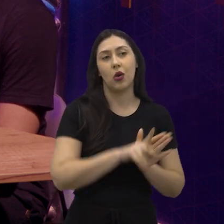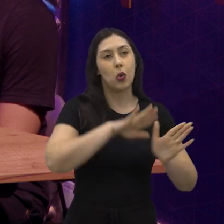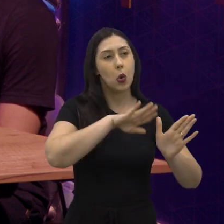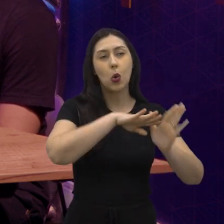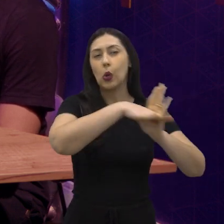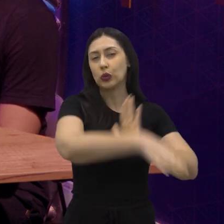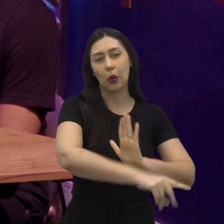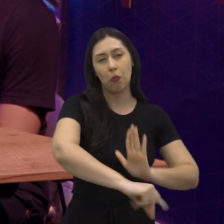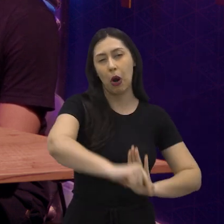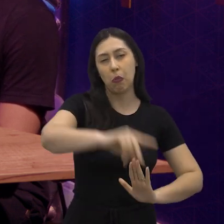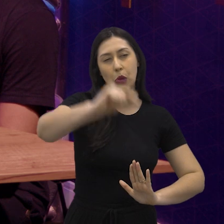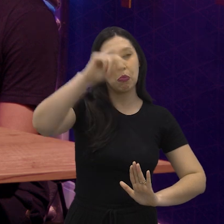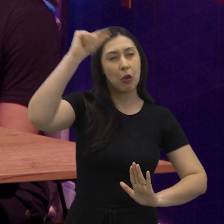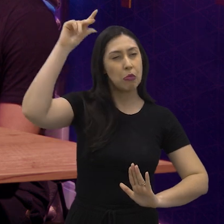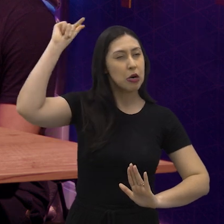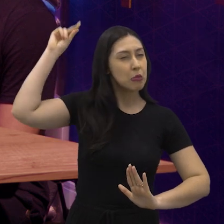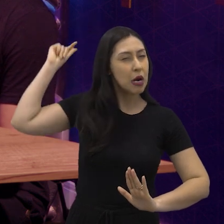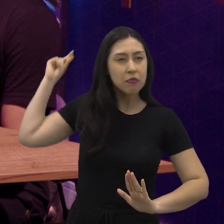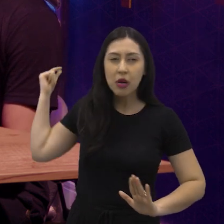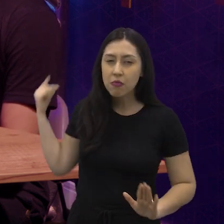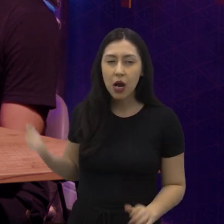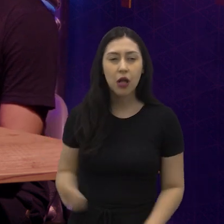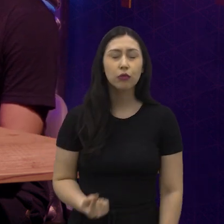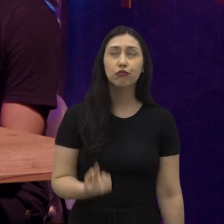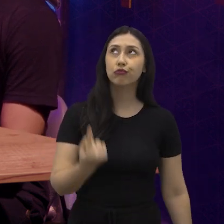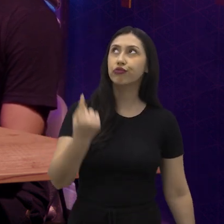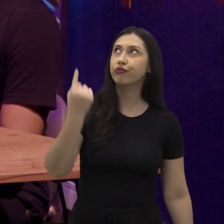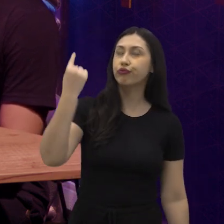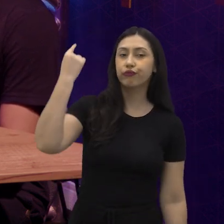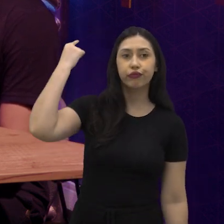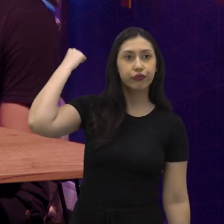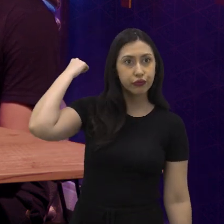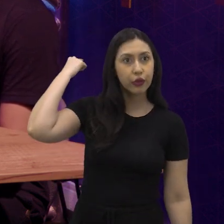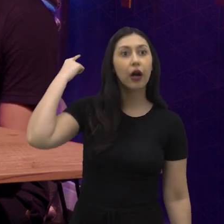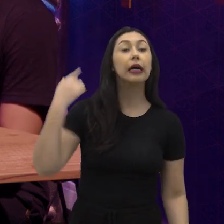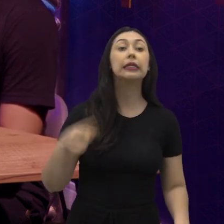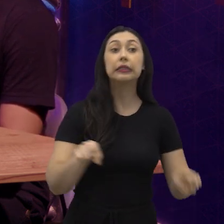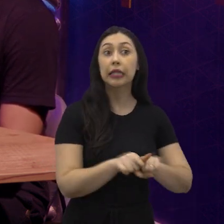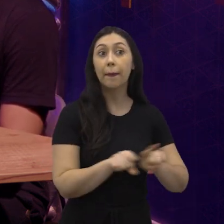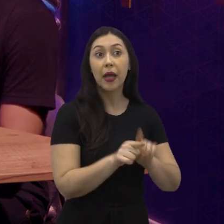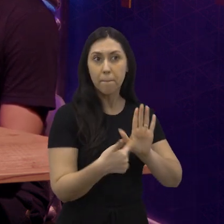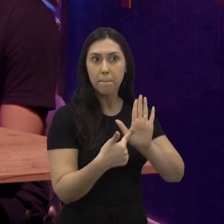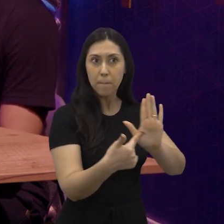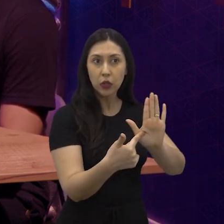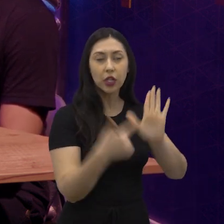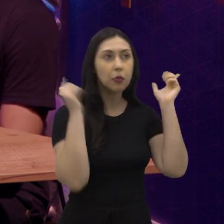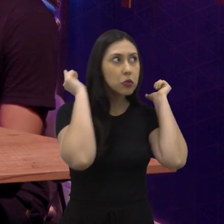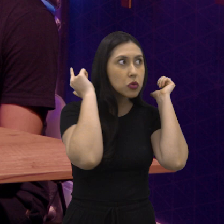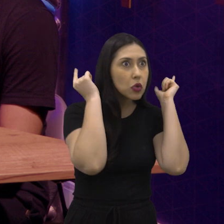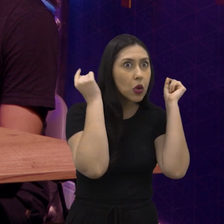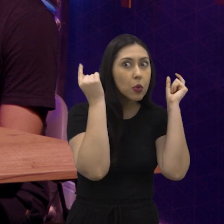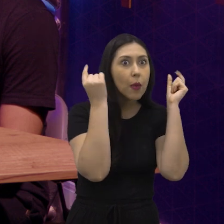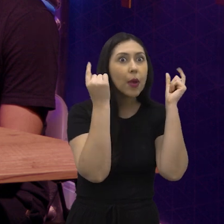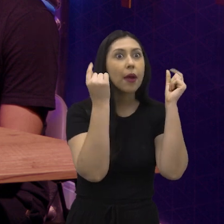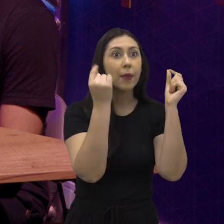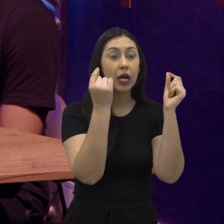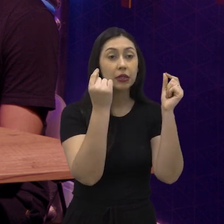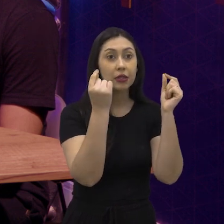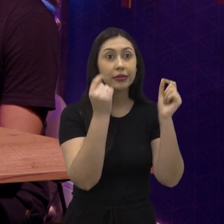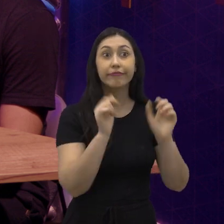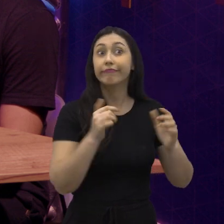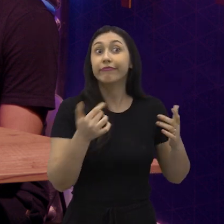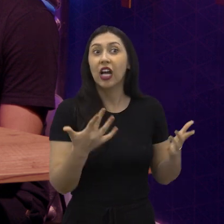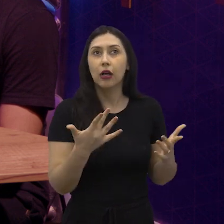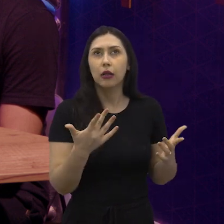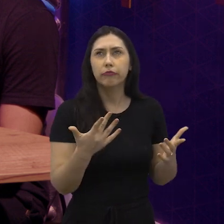terror desde a época das cavernas, desde que o ser humano é ser humano. Falamos aí da Grécia Antiga, e se a gente for